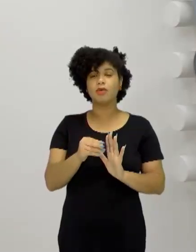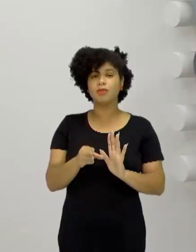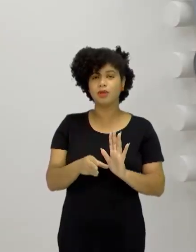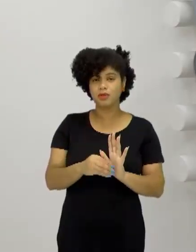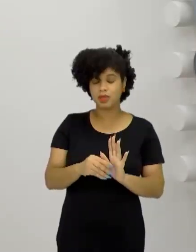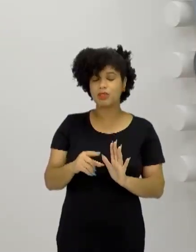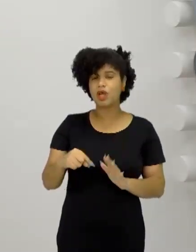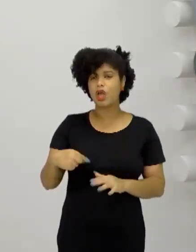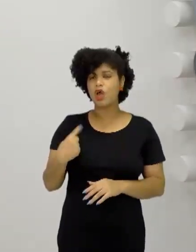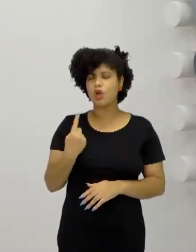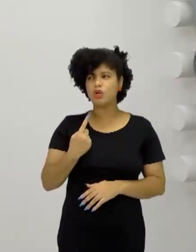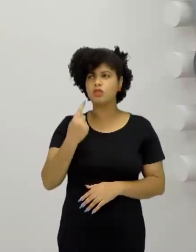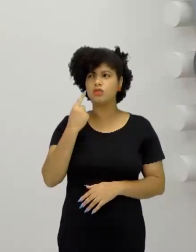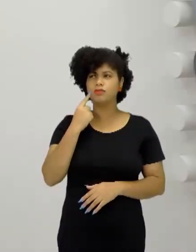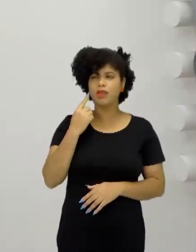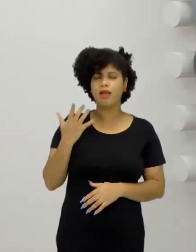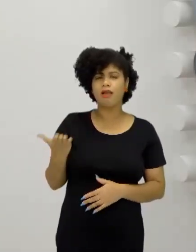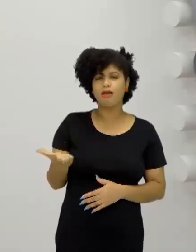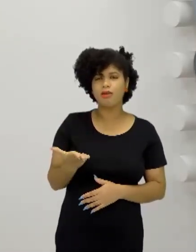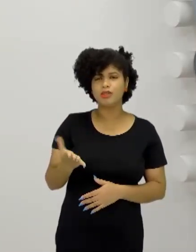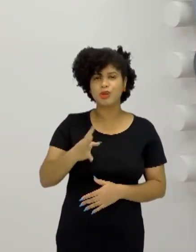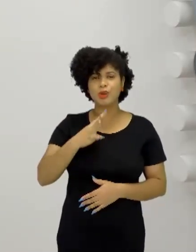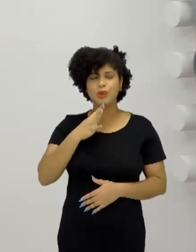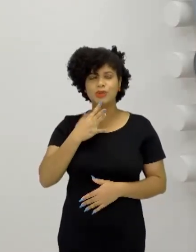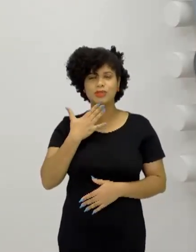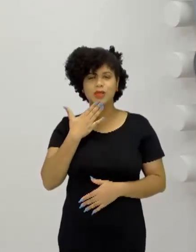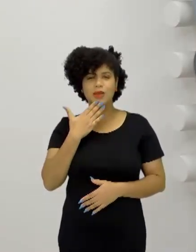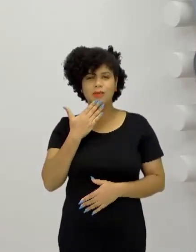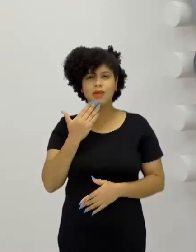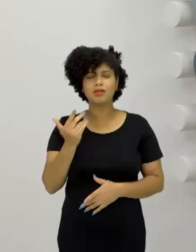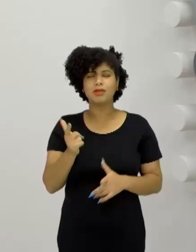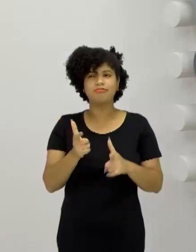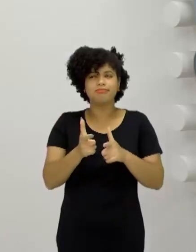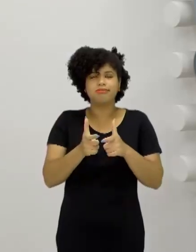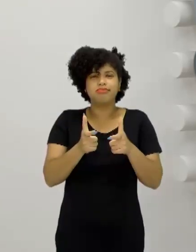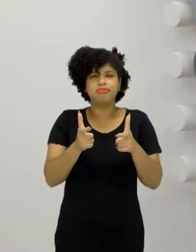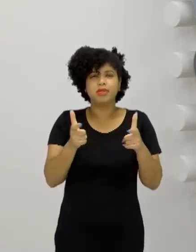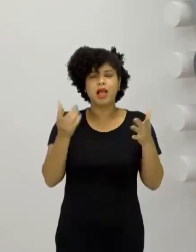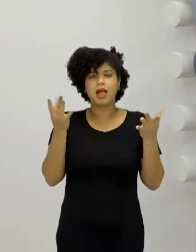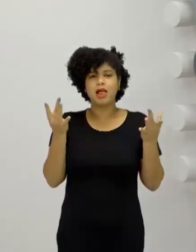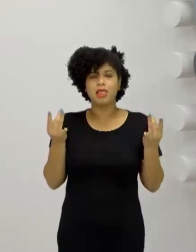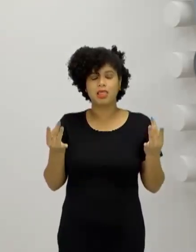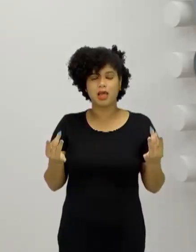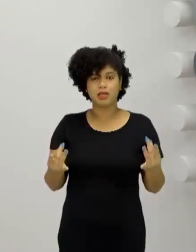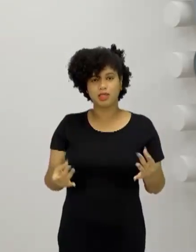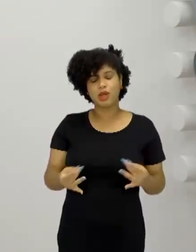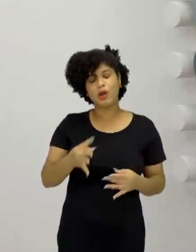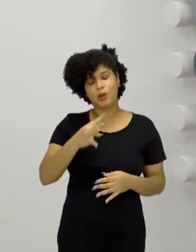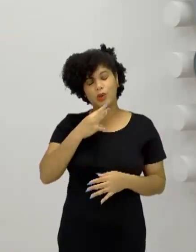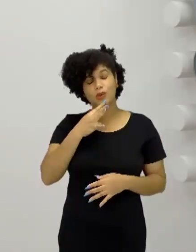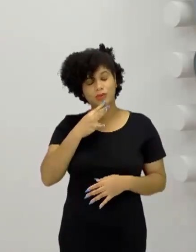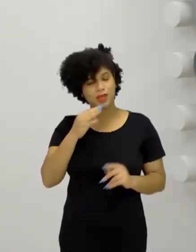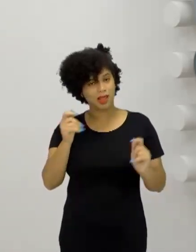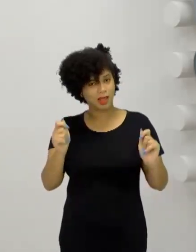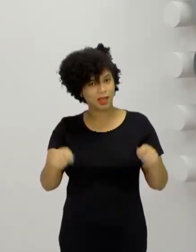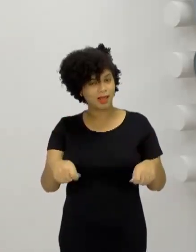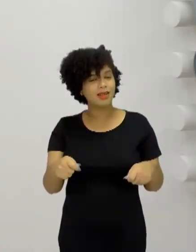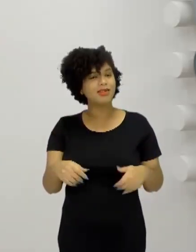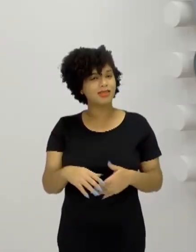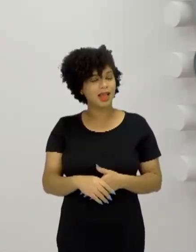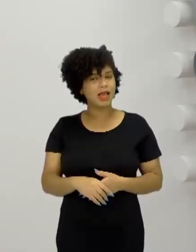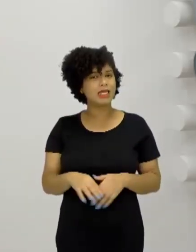considerando aqui com um pouco mais de amplidão, de especificidade, de detalhamento e